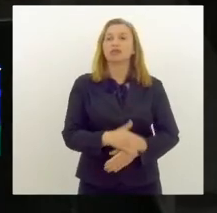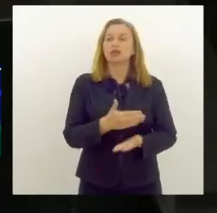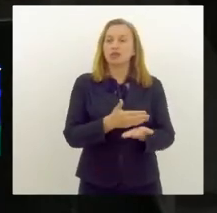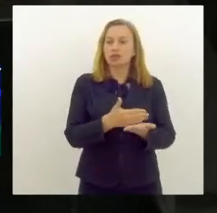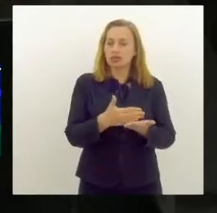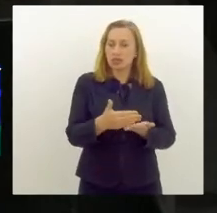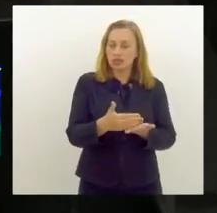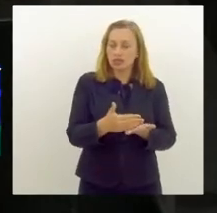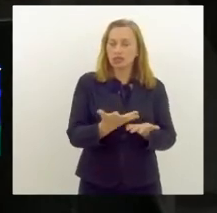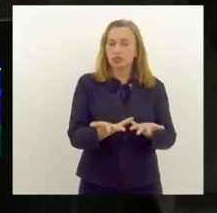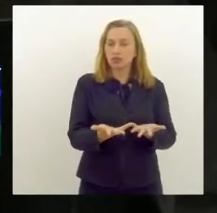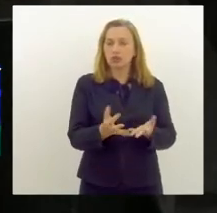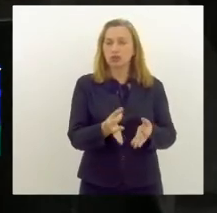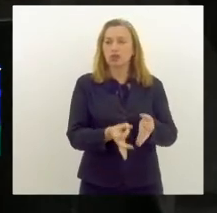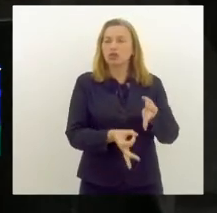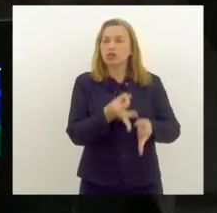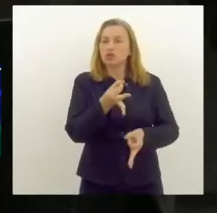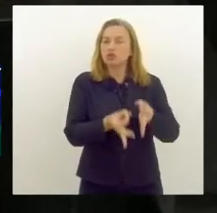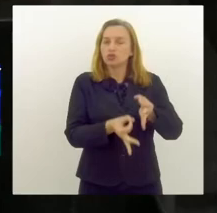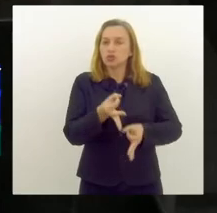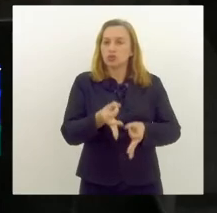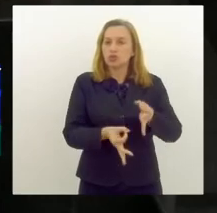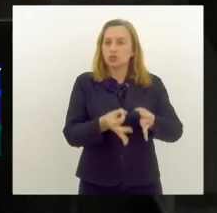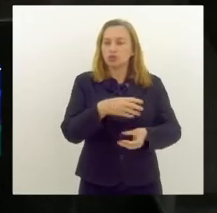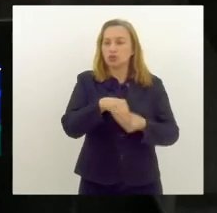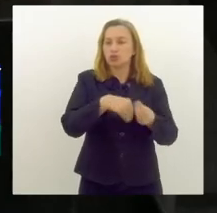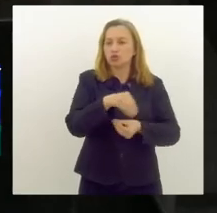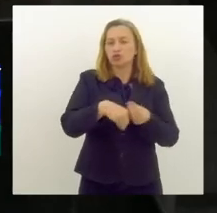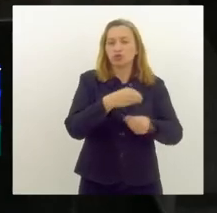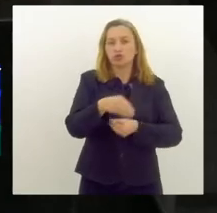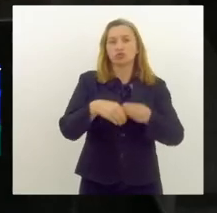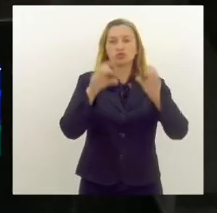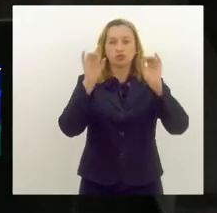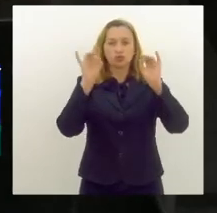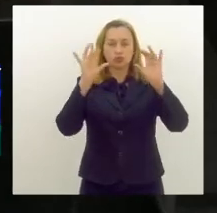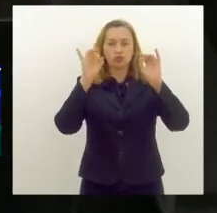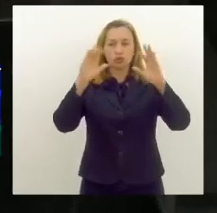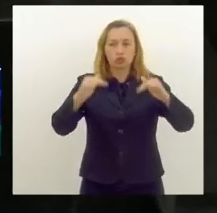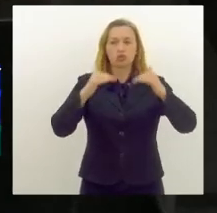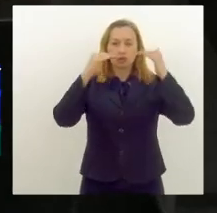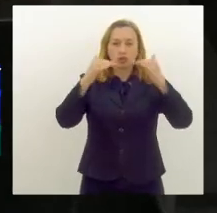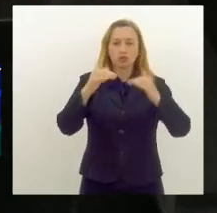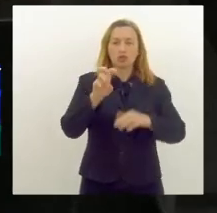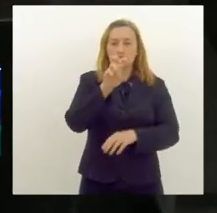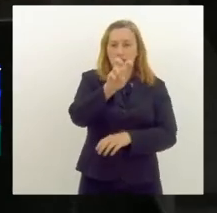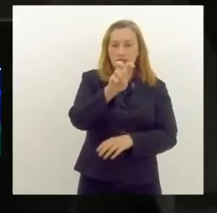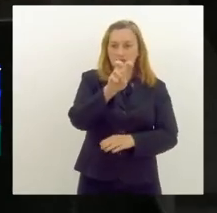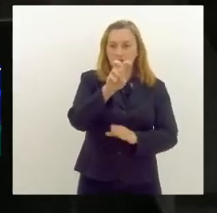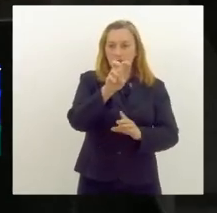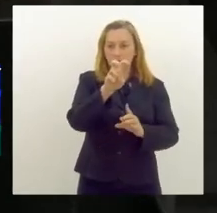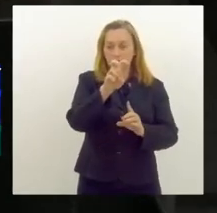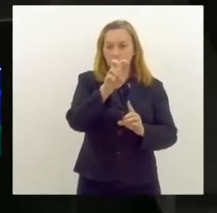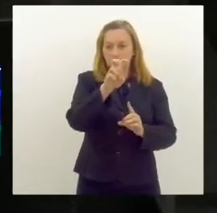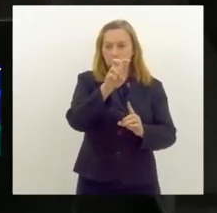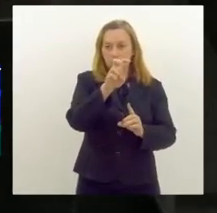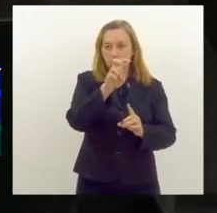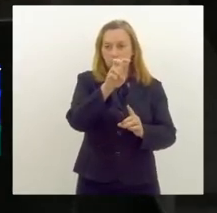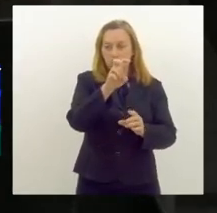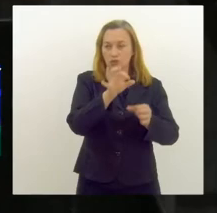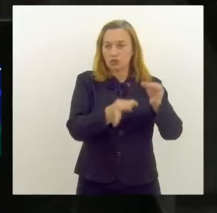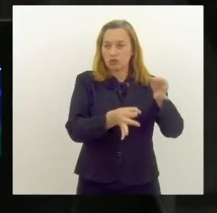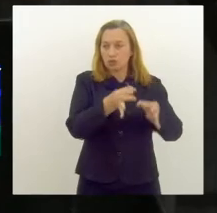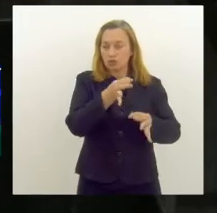seria julgado por um tribunal especial misto, composto de 5 desembargadores